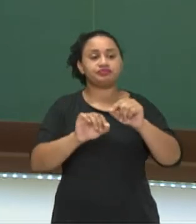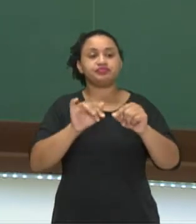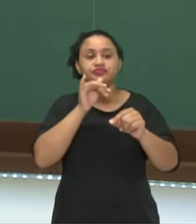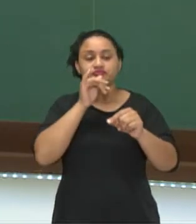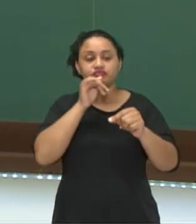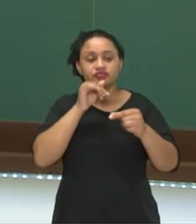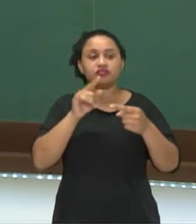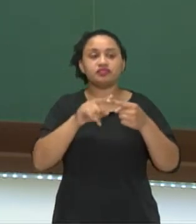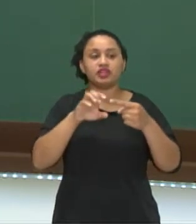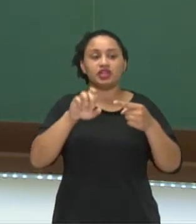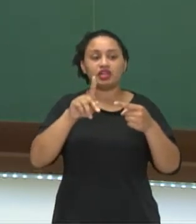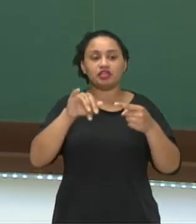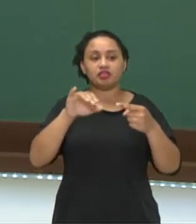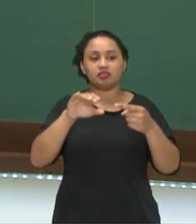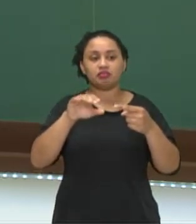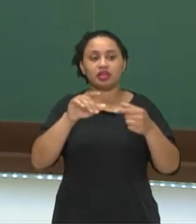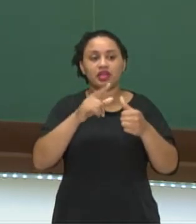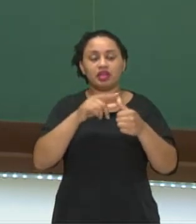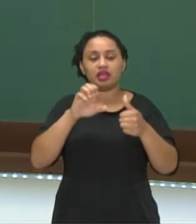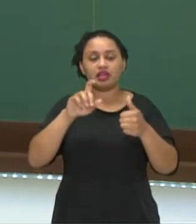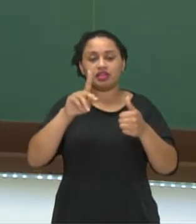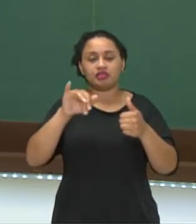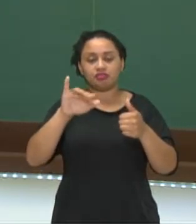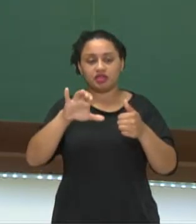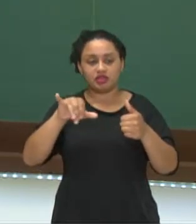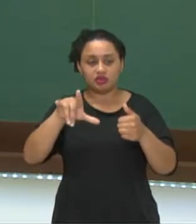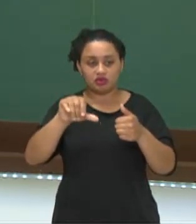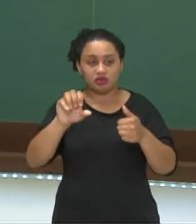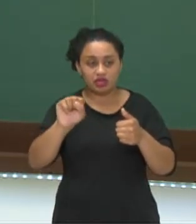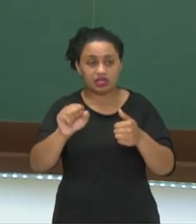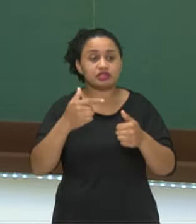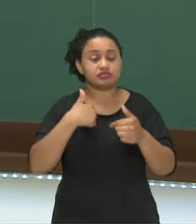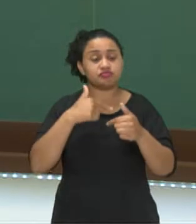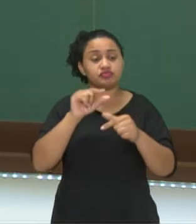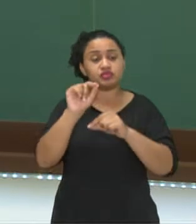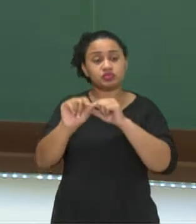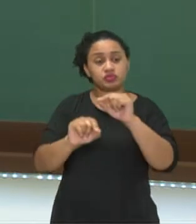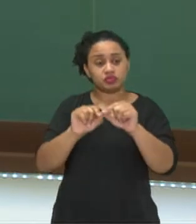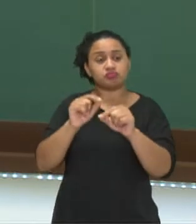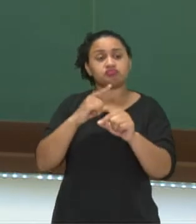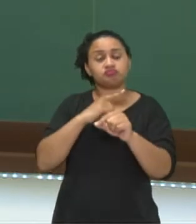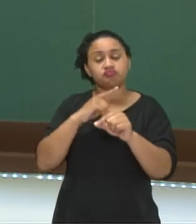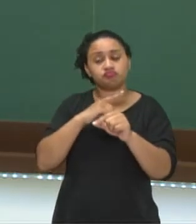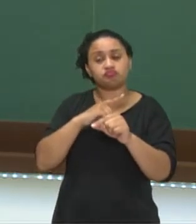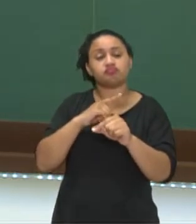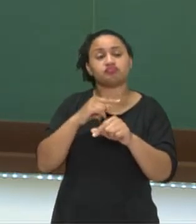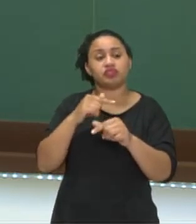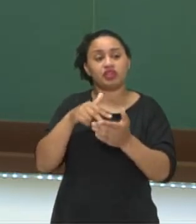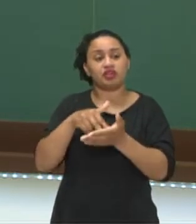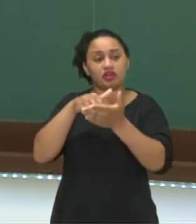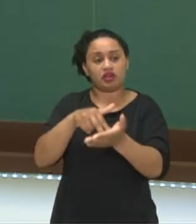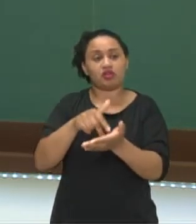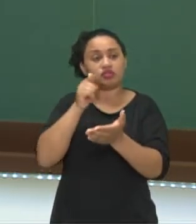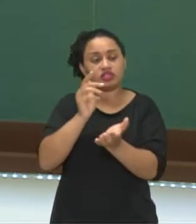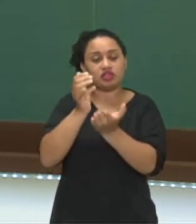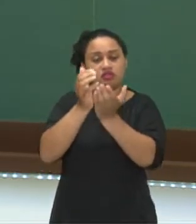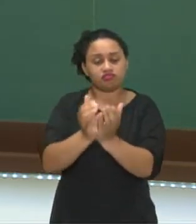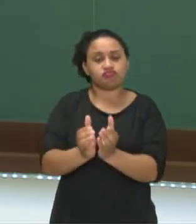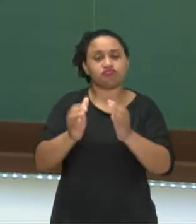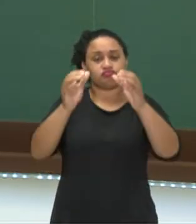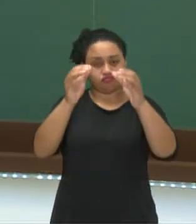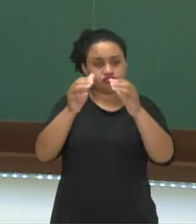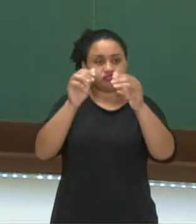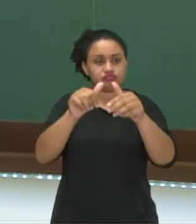por exemplo as espículas, que podem ser de sílica ou de carbonato de cálcio, vão favorecer a sustentação dessa